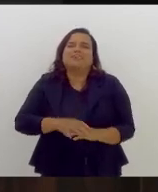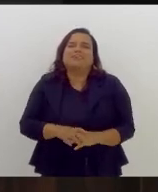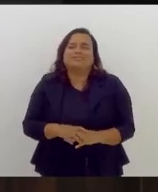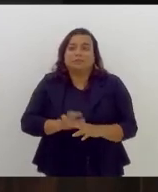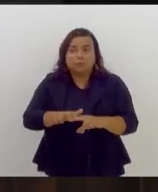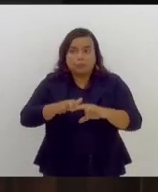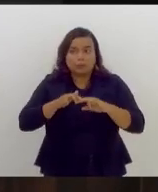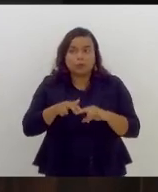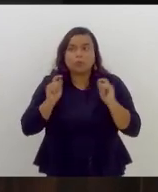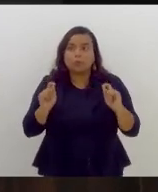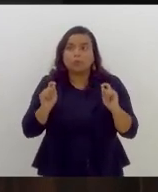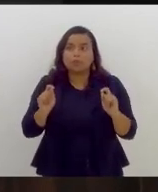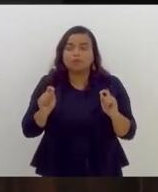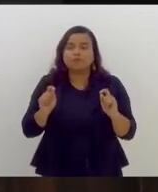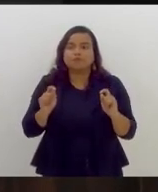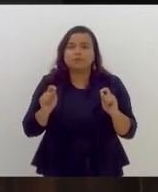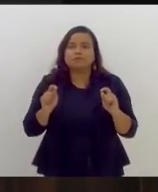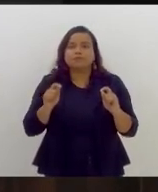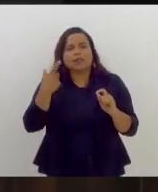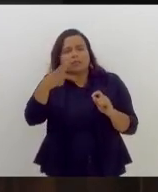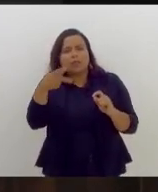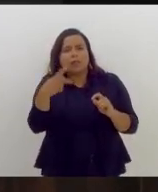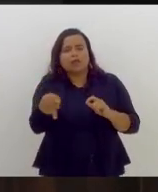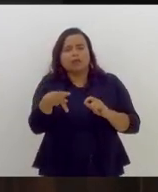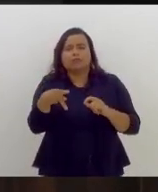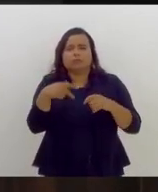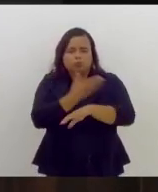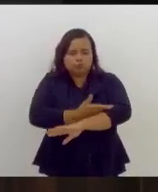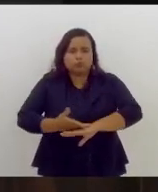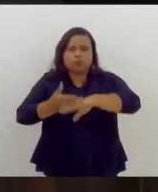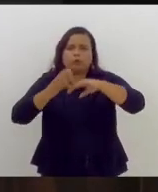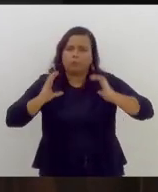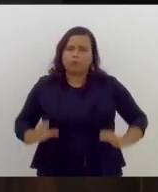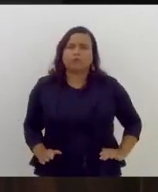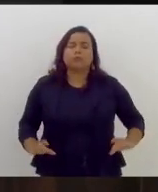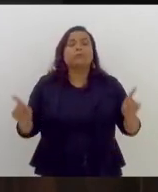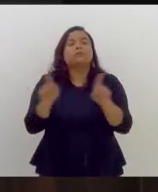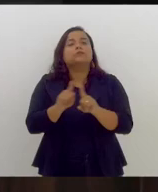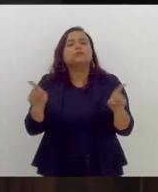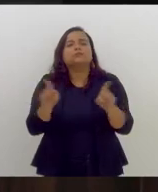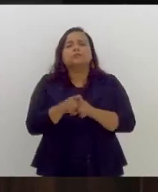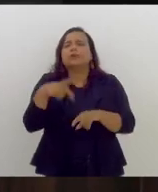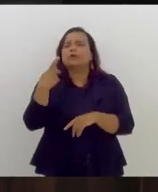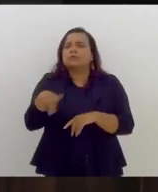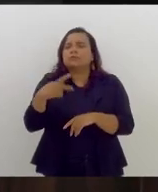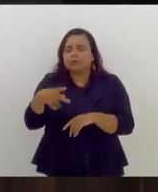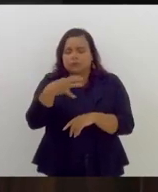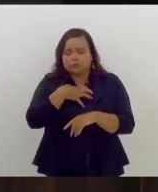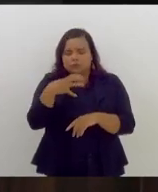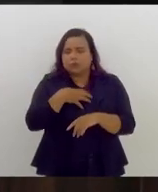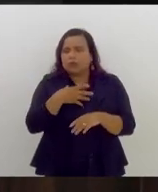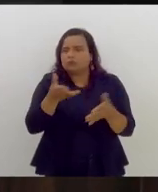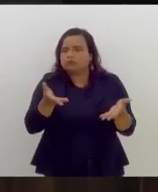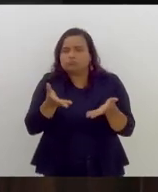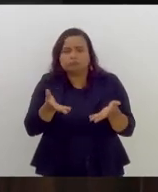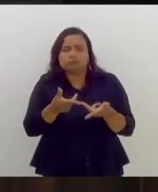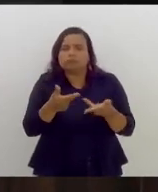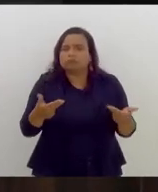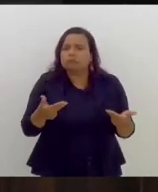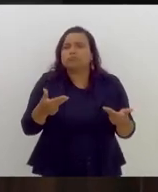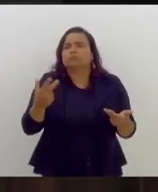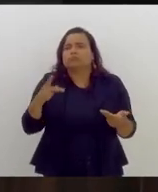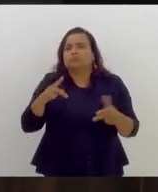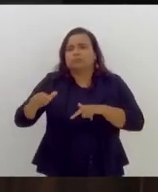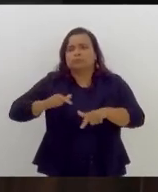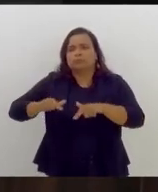Devido ao comportamento e à condução da forma que